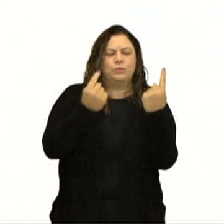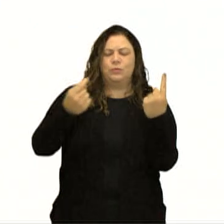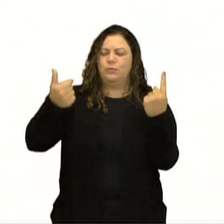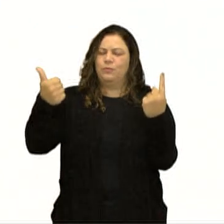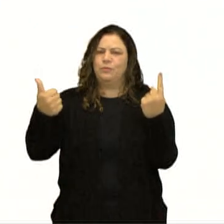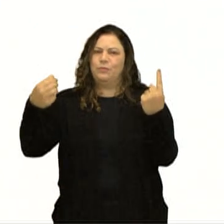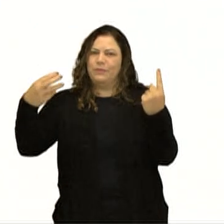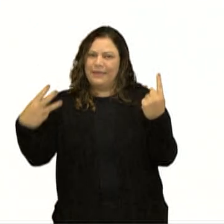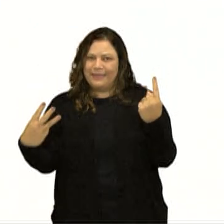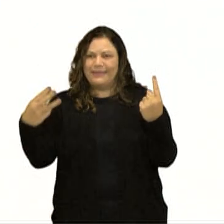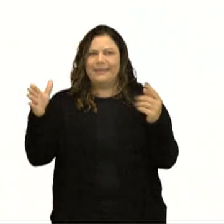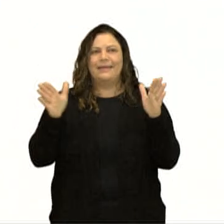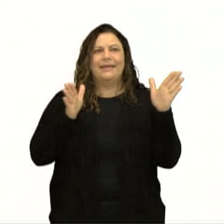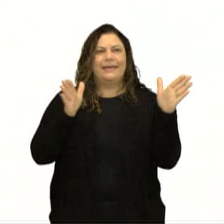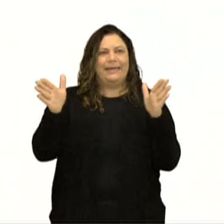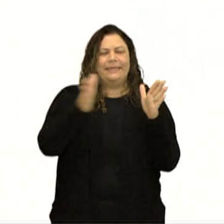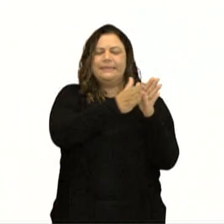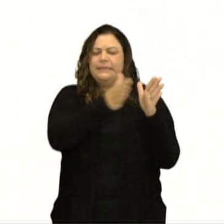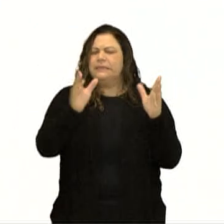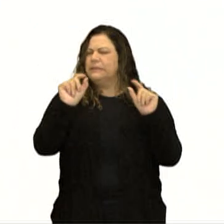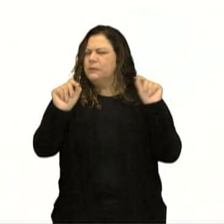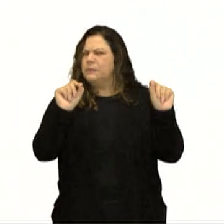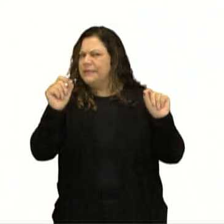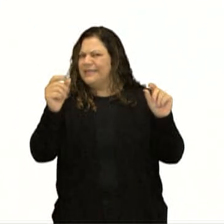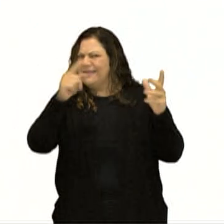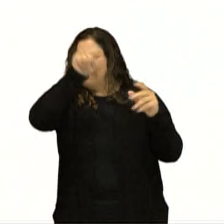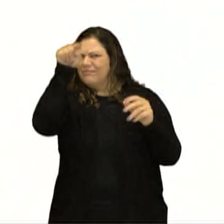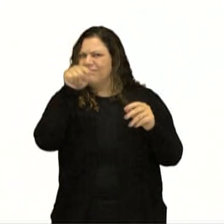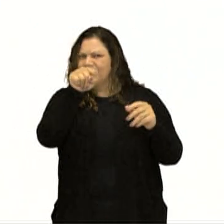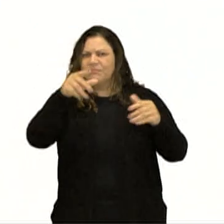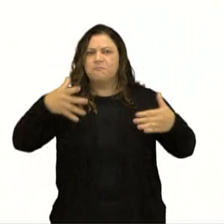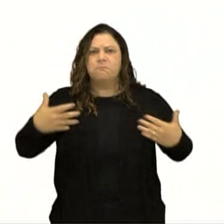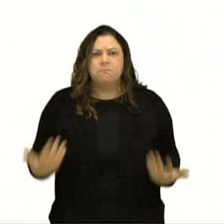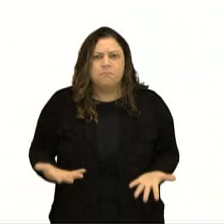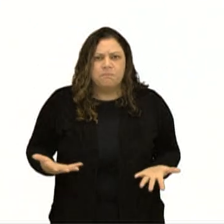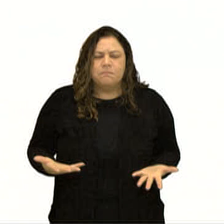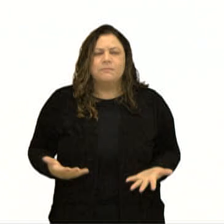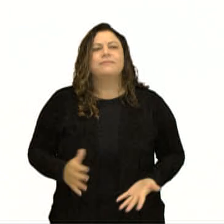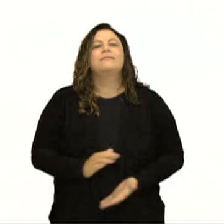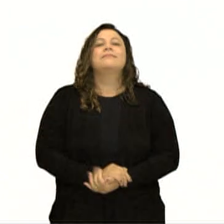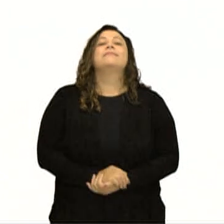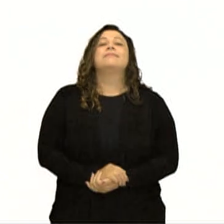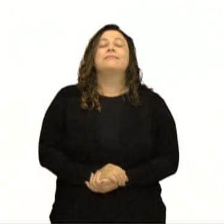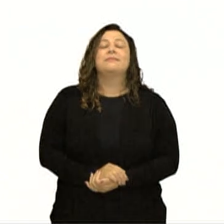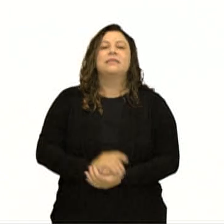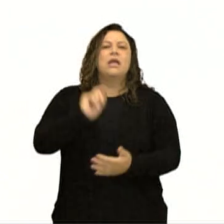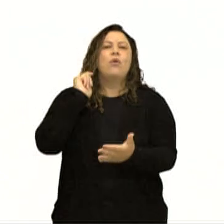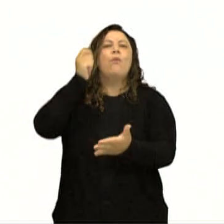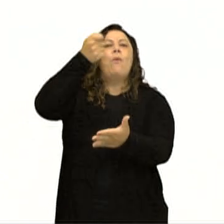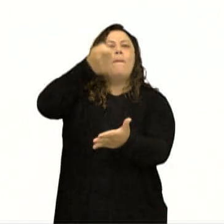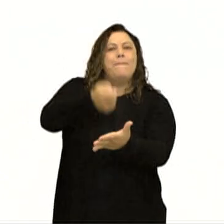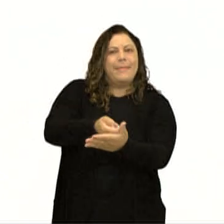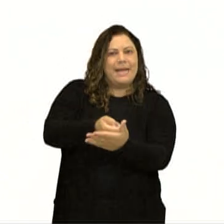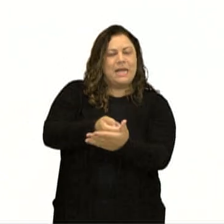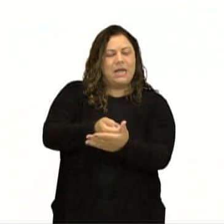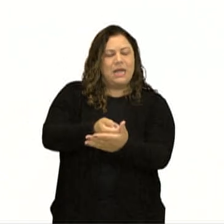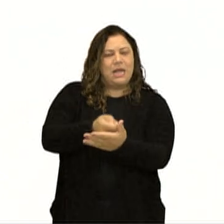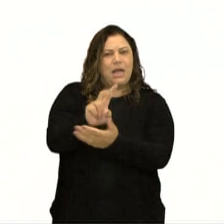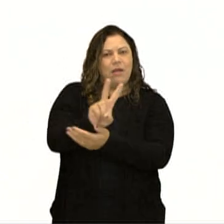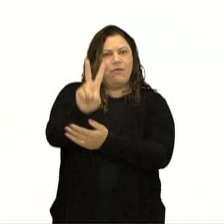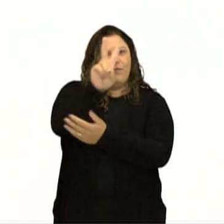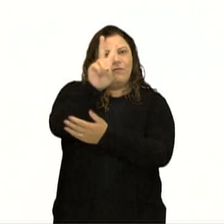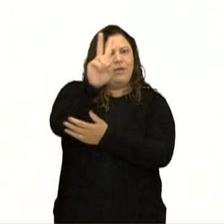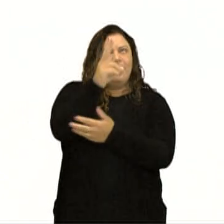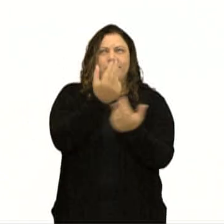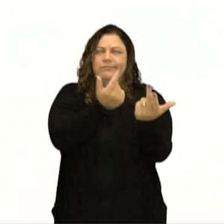13 guests, o que é isso será? O que será que é isso? E eu vou pagar o mesmo preço. Então, se eu for